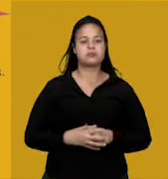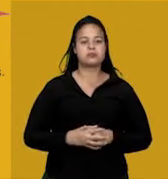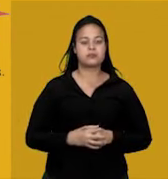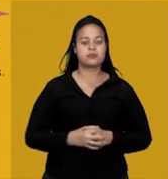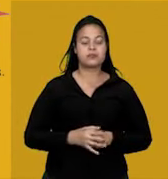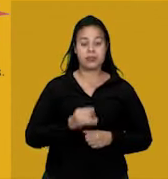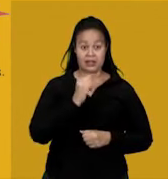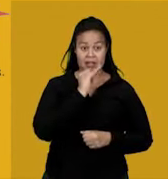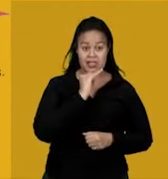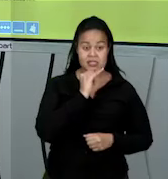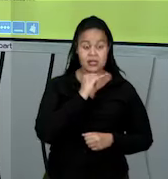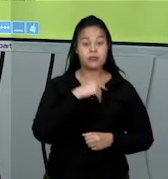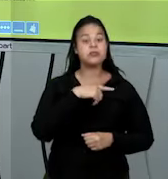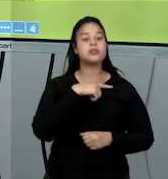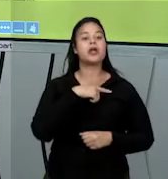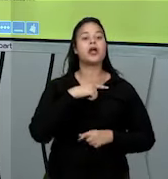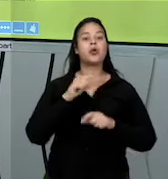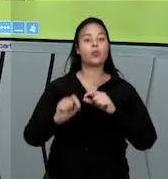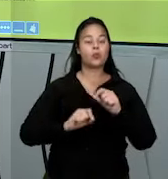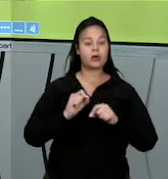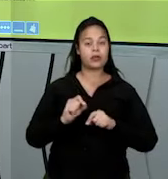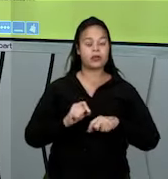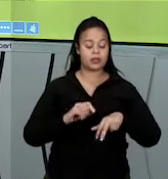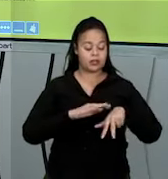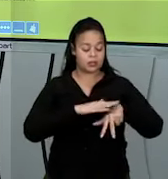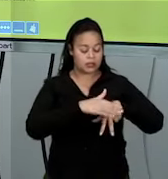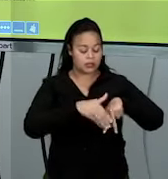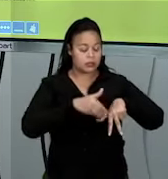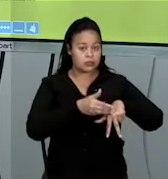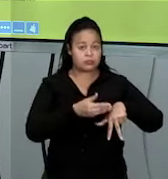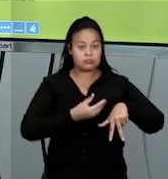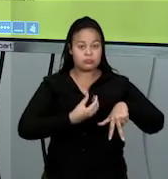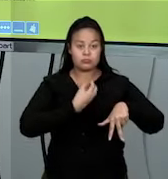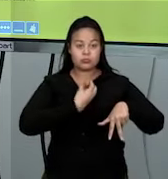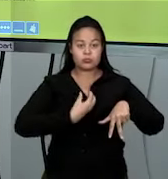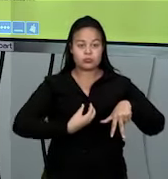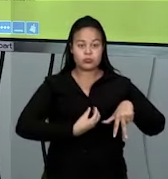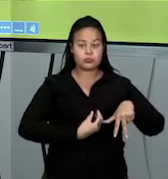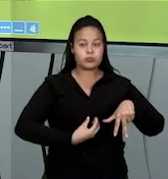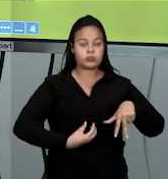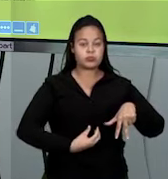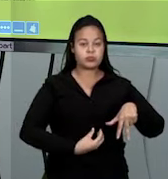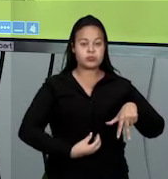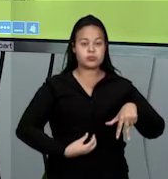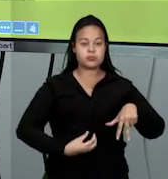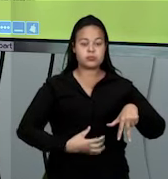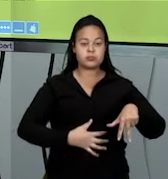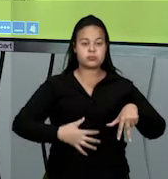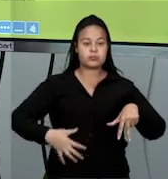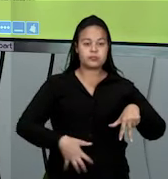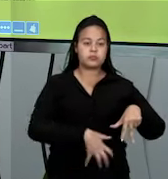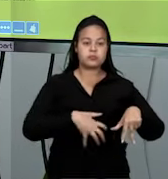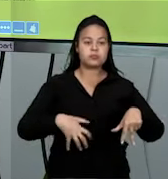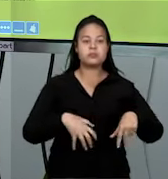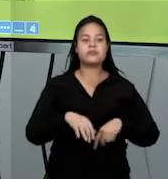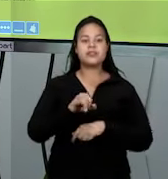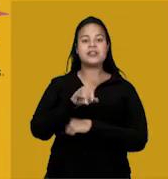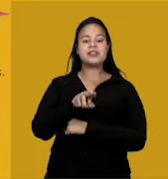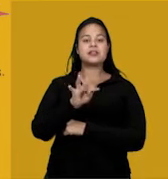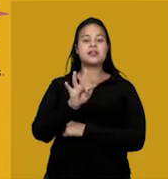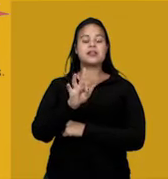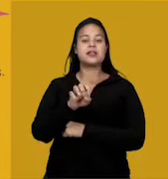O exemplo aqui, eu tenho o órgão intestino. Então, aqui eu tenho os intestinos.